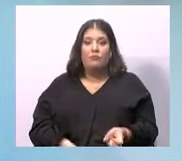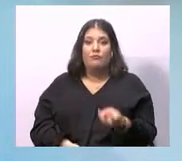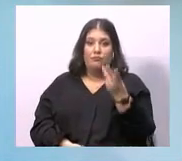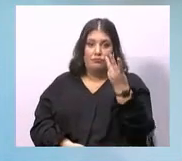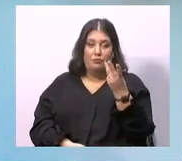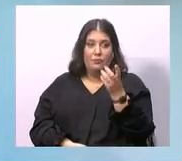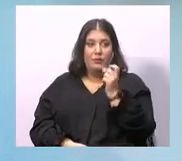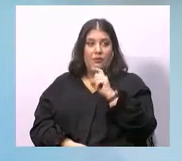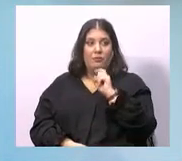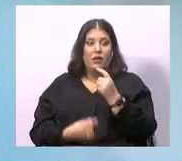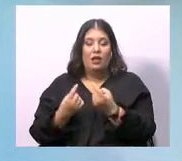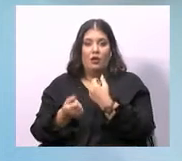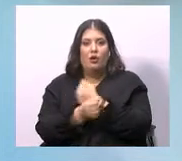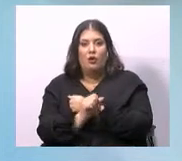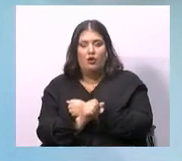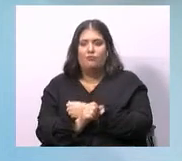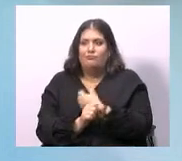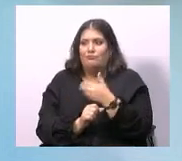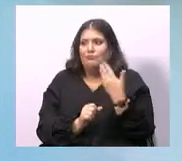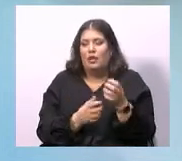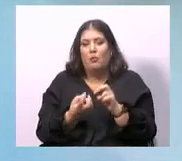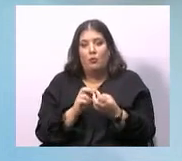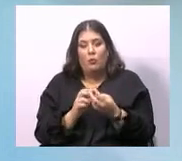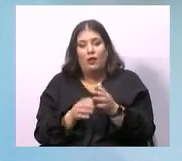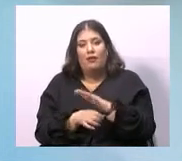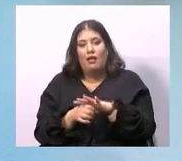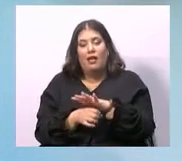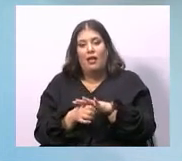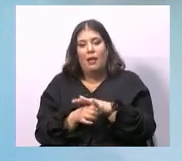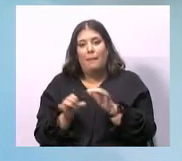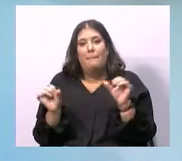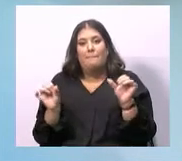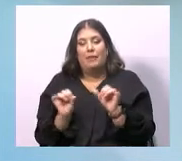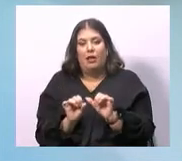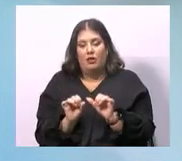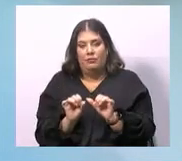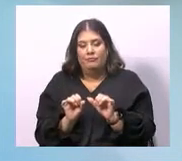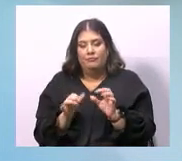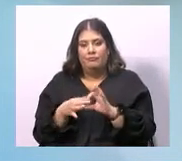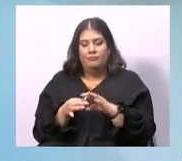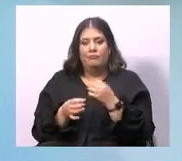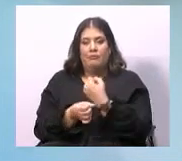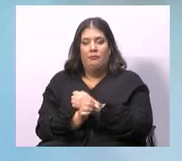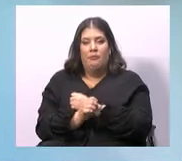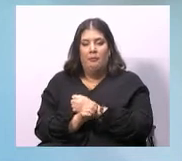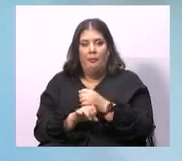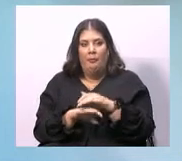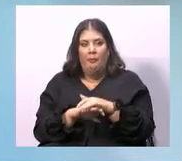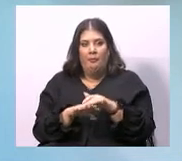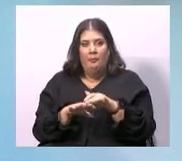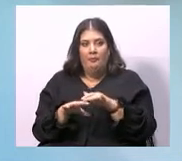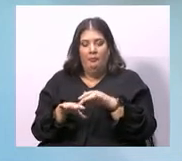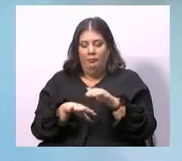alguma deformação em termos ósseos, alguma exostose, pronto. Alguma situação que tivesse mesmo em termos dos seus ossos, dos seus dedos, portanto,